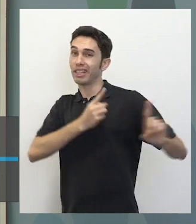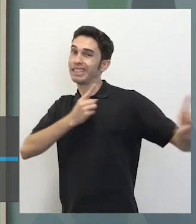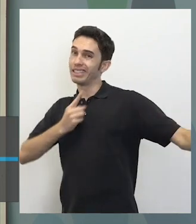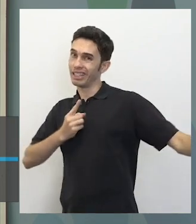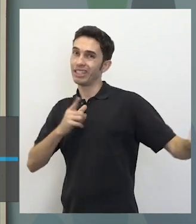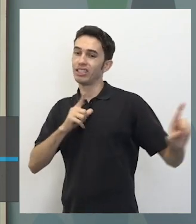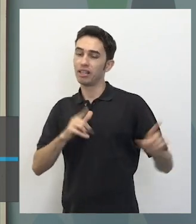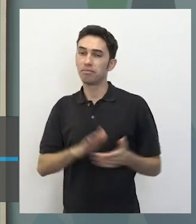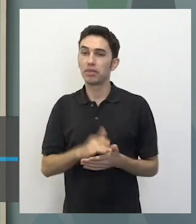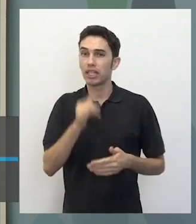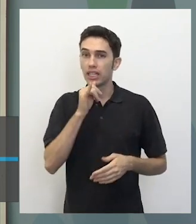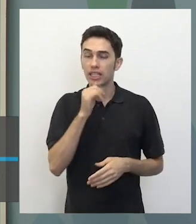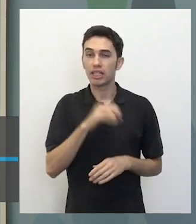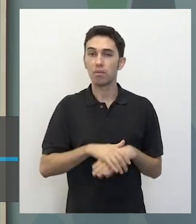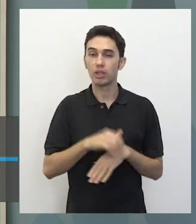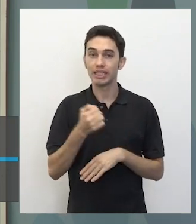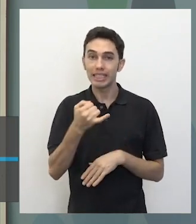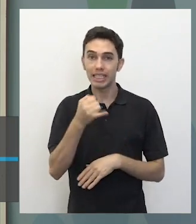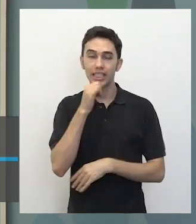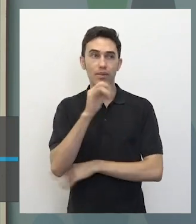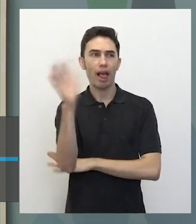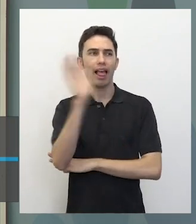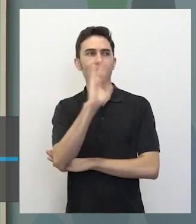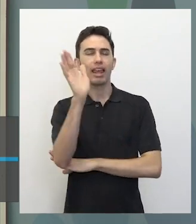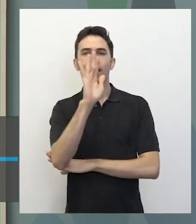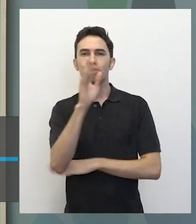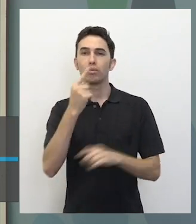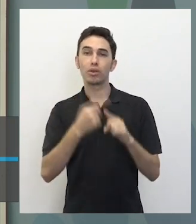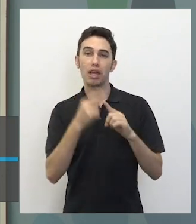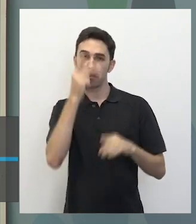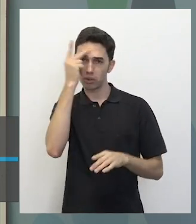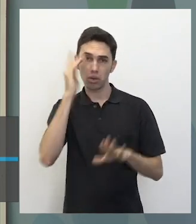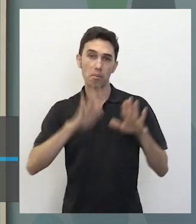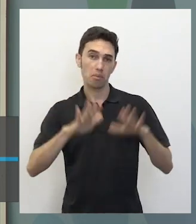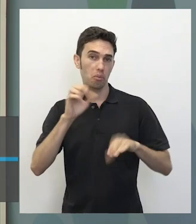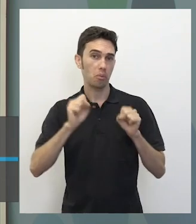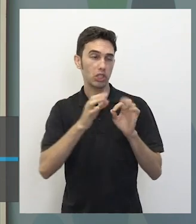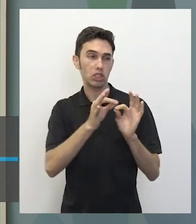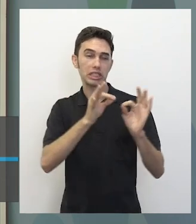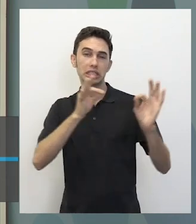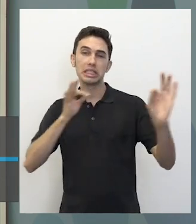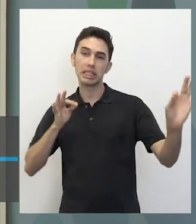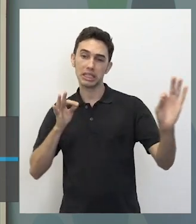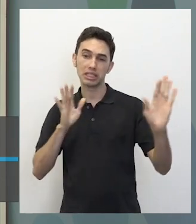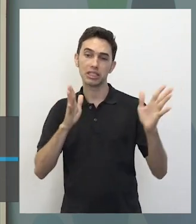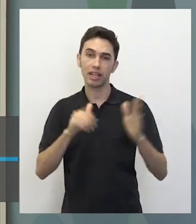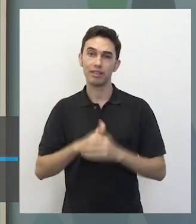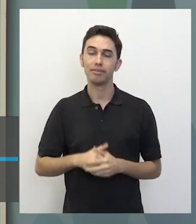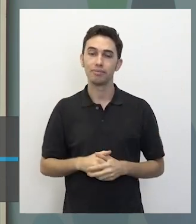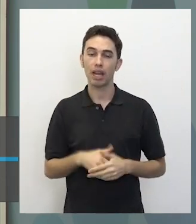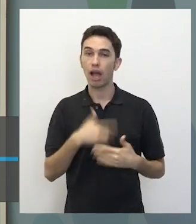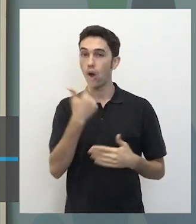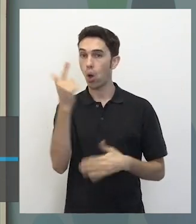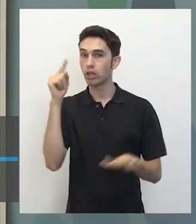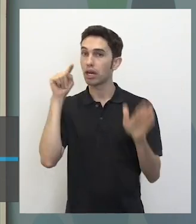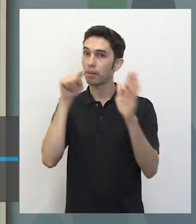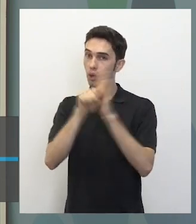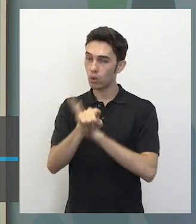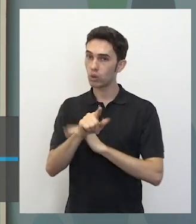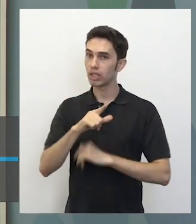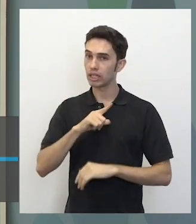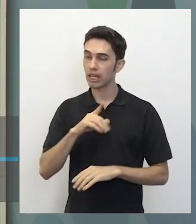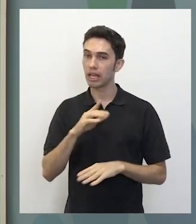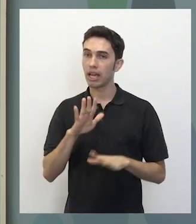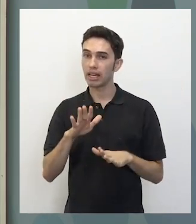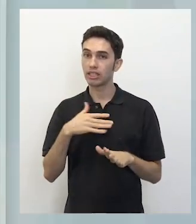adeus para alguém, talvez, que já está distante. A outra pergunta que eu ia fazer, mas eu acredito que a gente já comentou, é